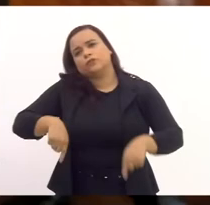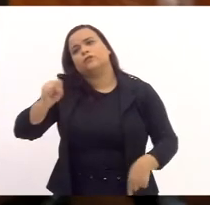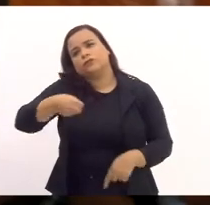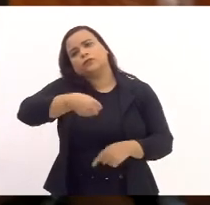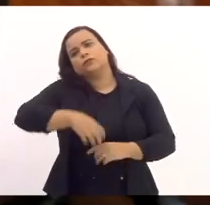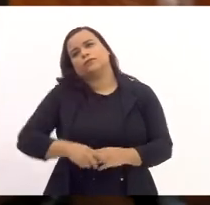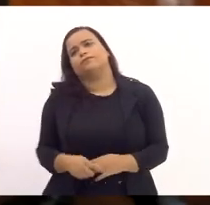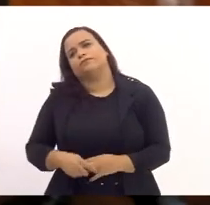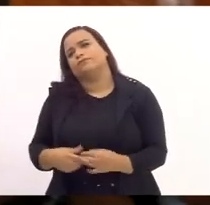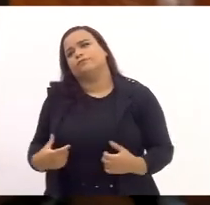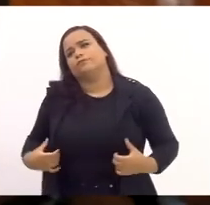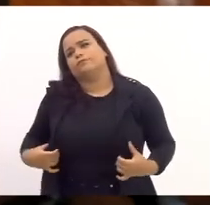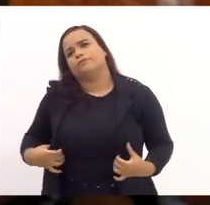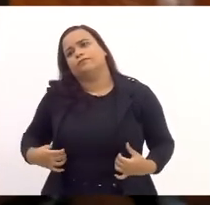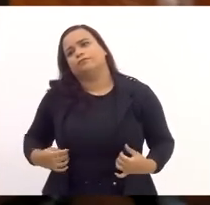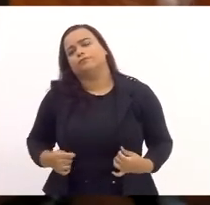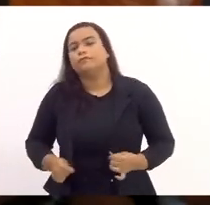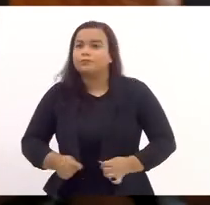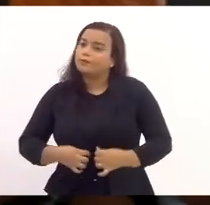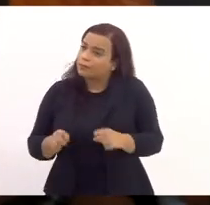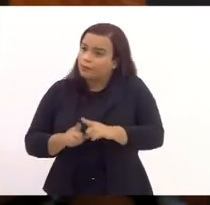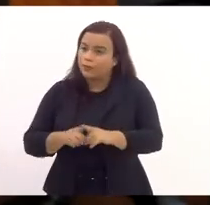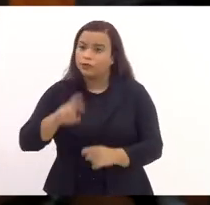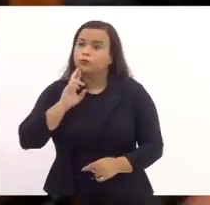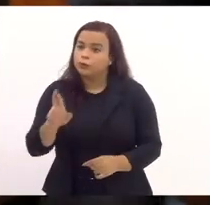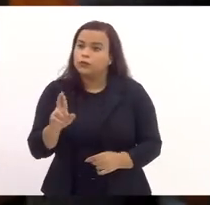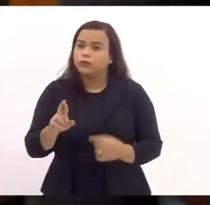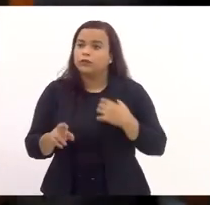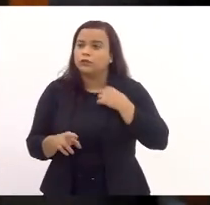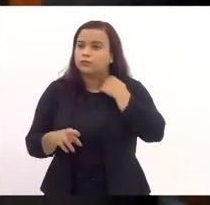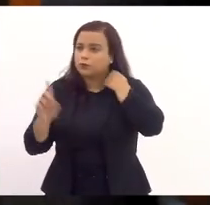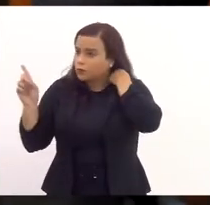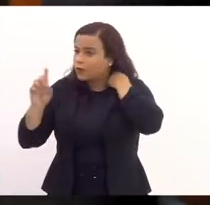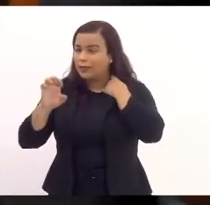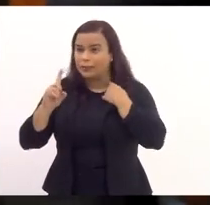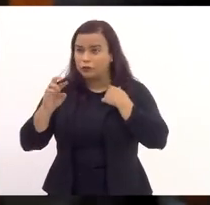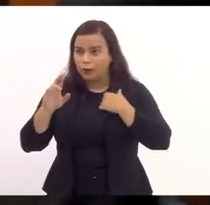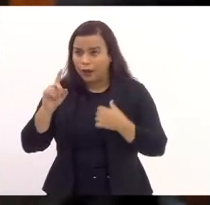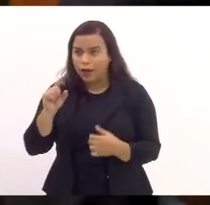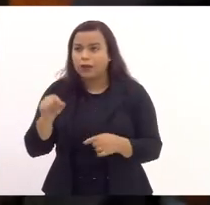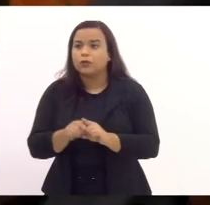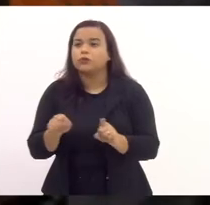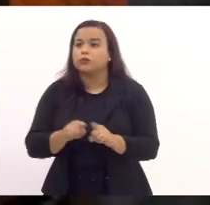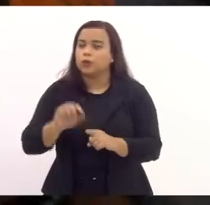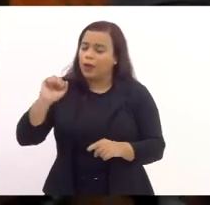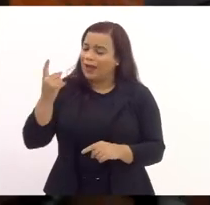aqui aos doutores, doutor Eduardo e doutora Adriana,